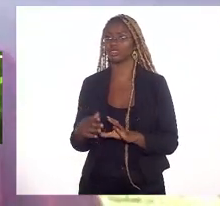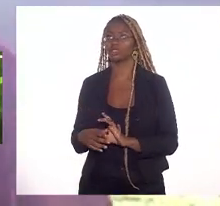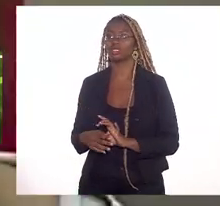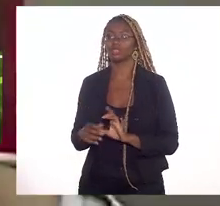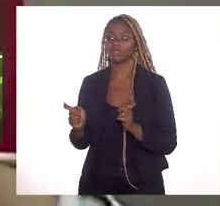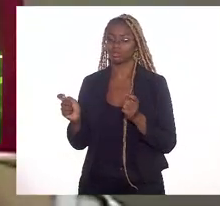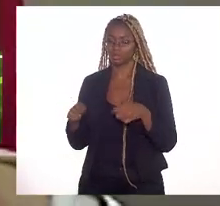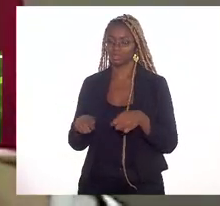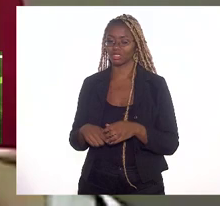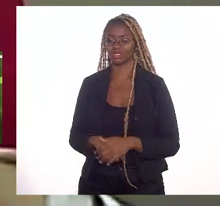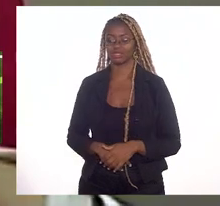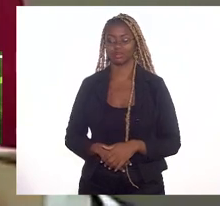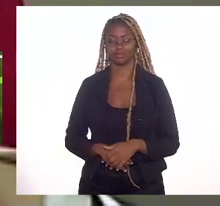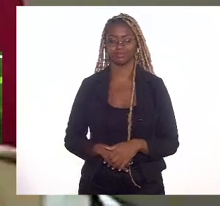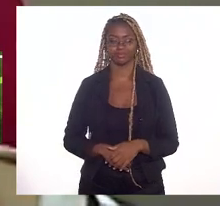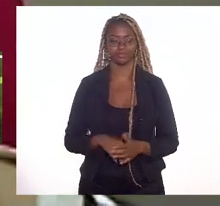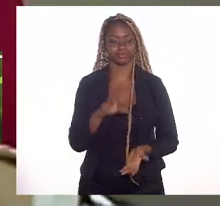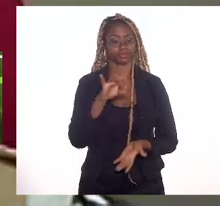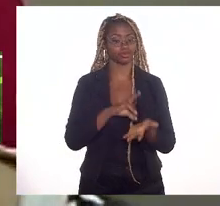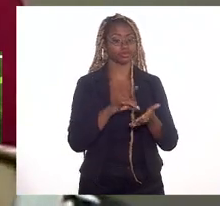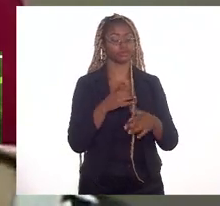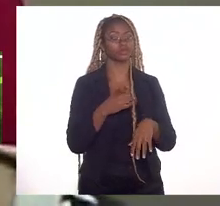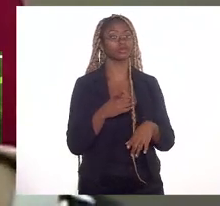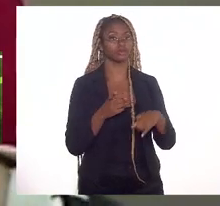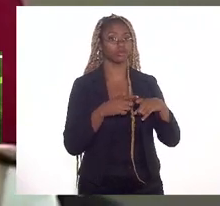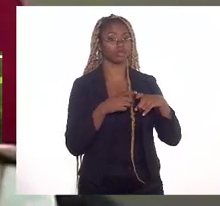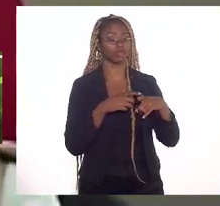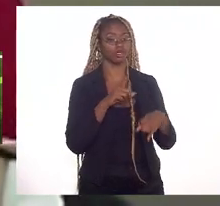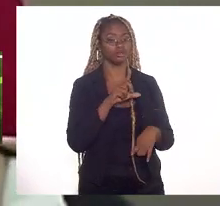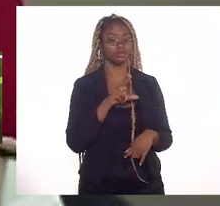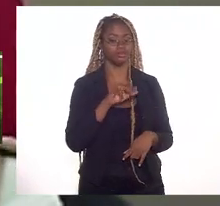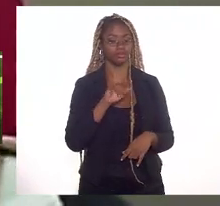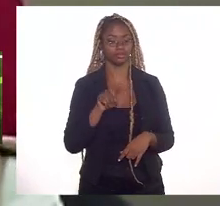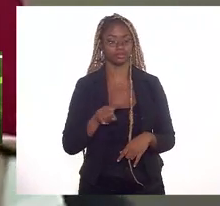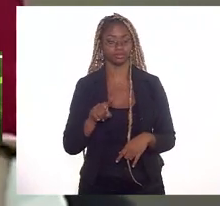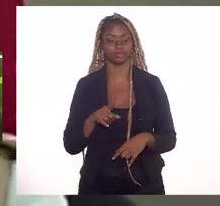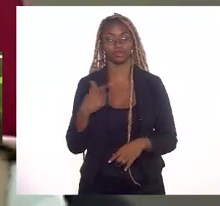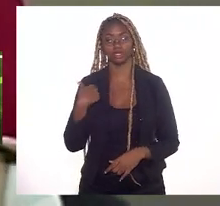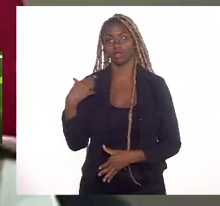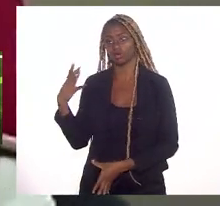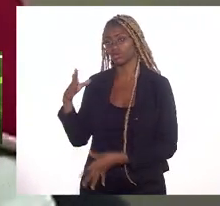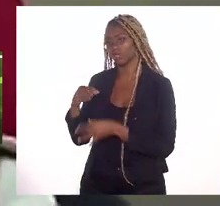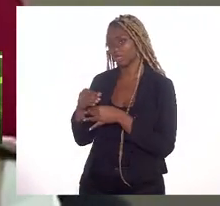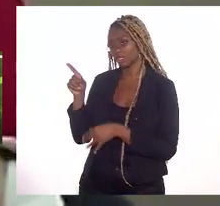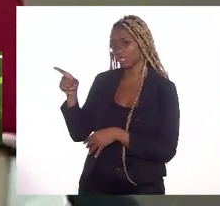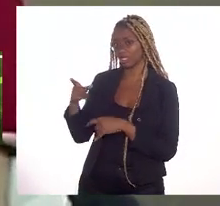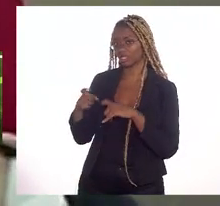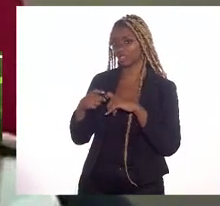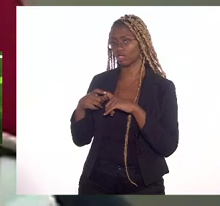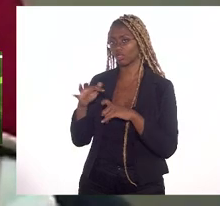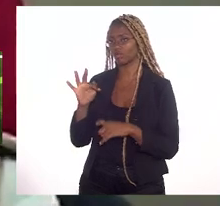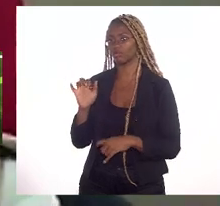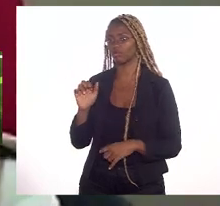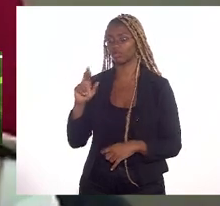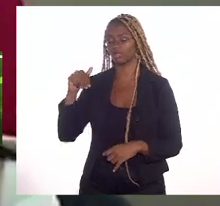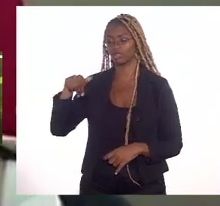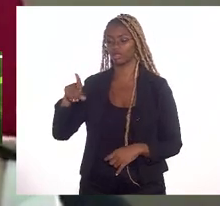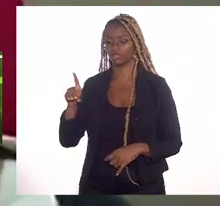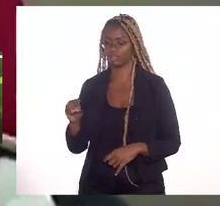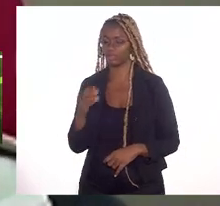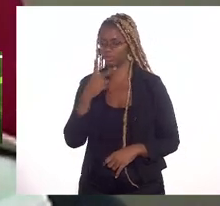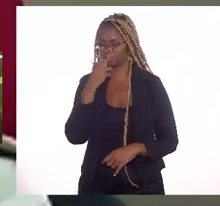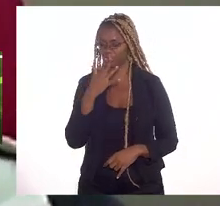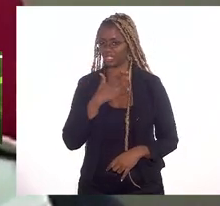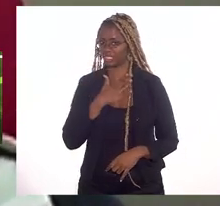Na verdade, doutor Luiz Fernando, eu gostaria de complementar, doutora Fernanda, me parece,